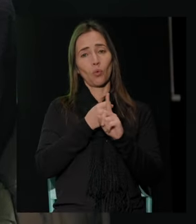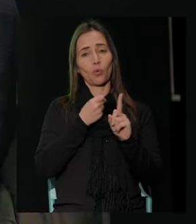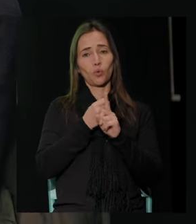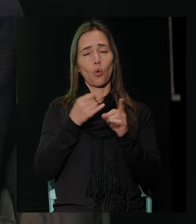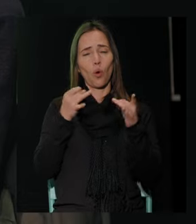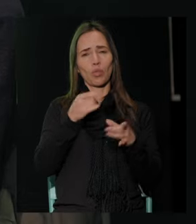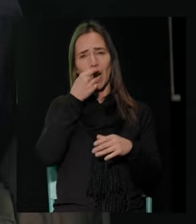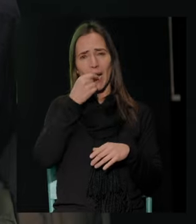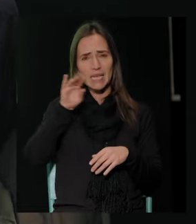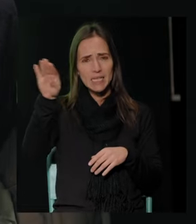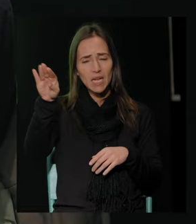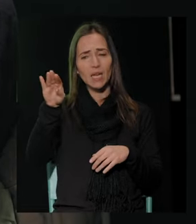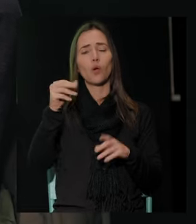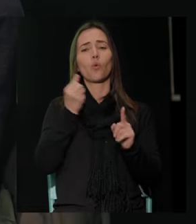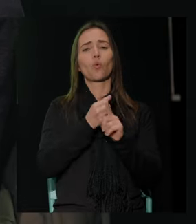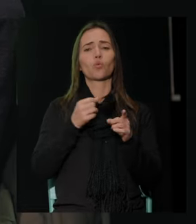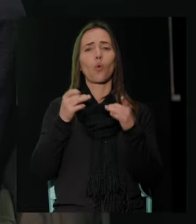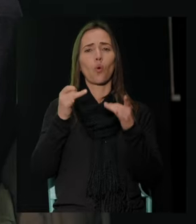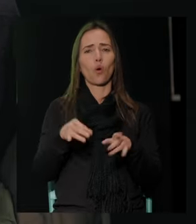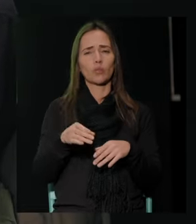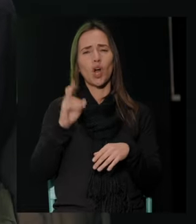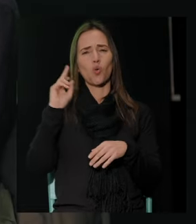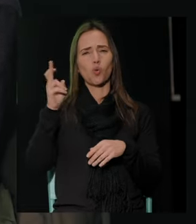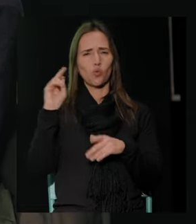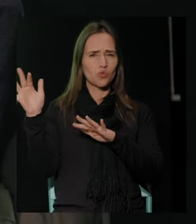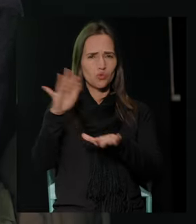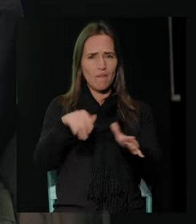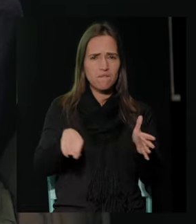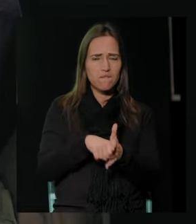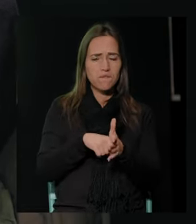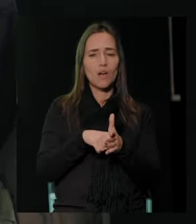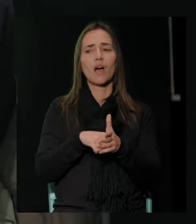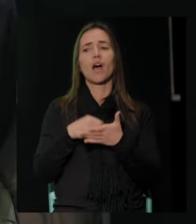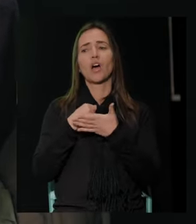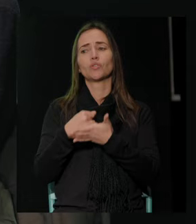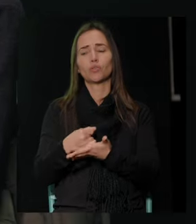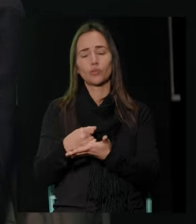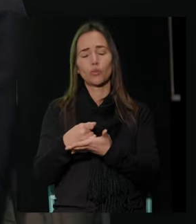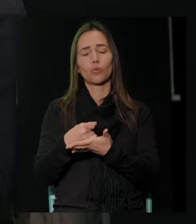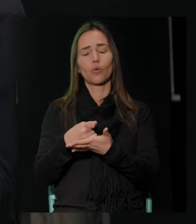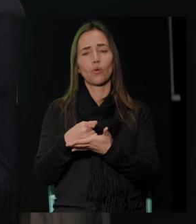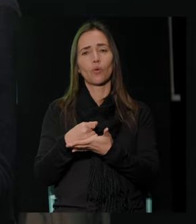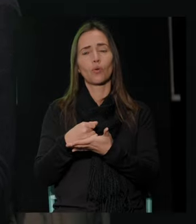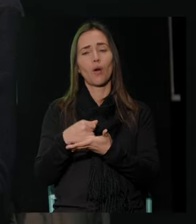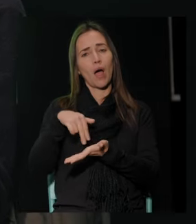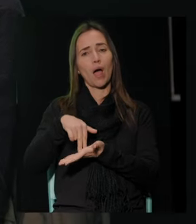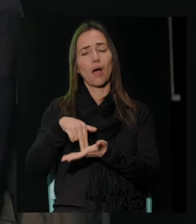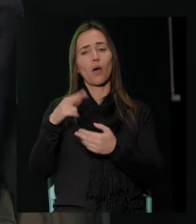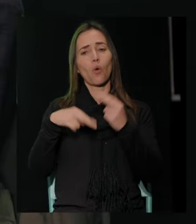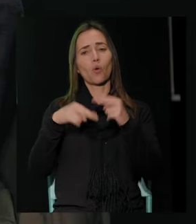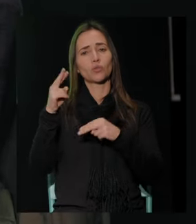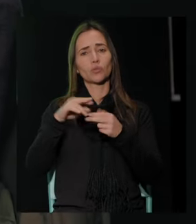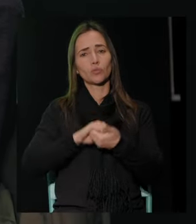combateu os nazis, combateu a invasão soviética, ajudou, esteve na construção